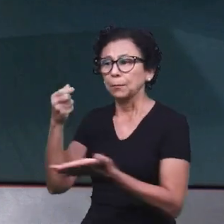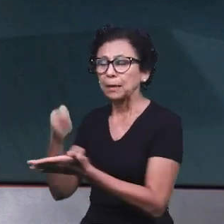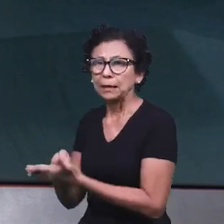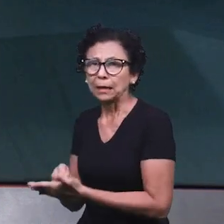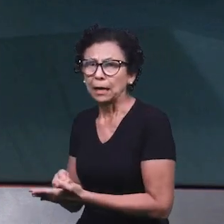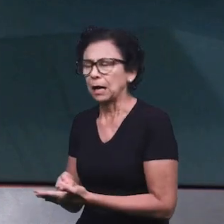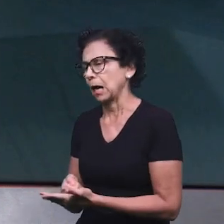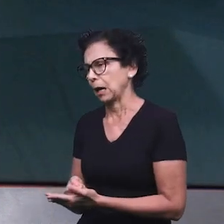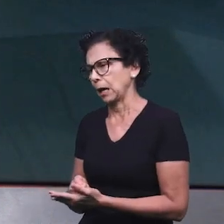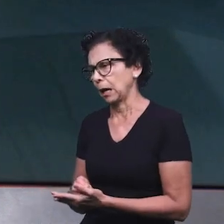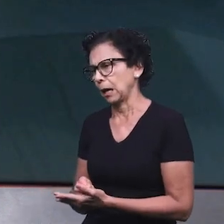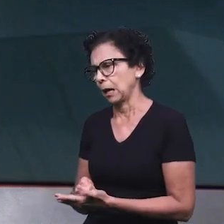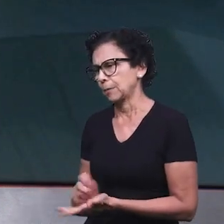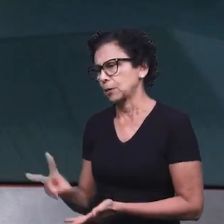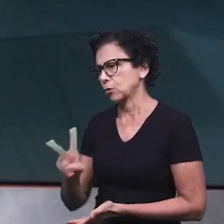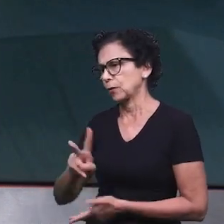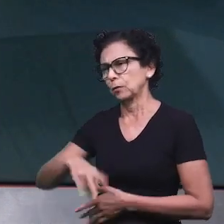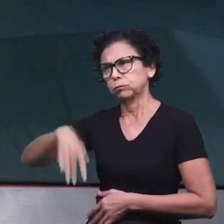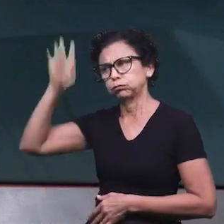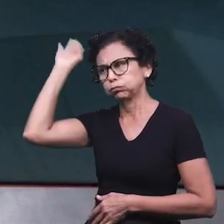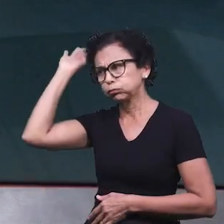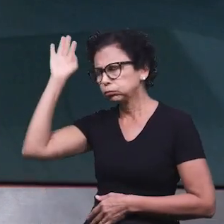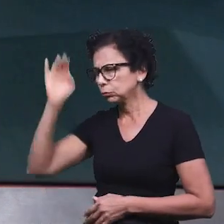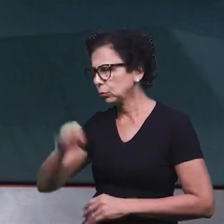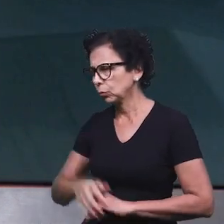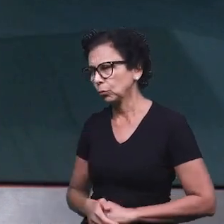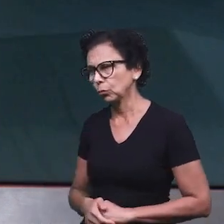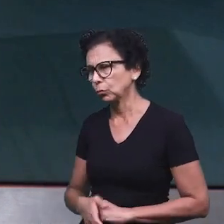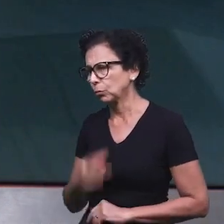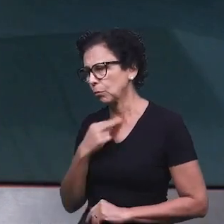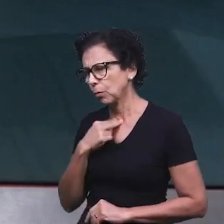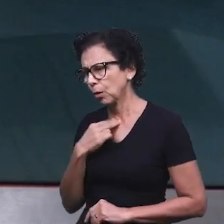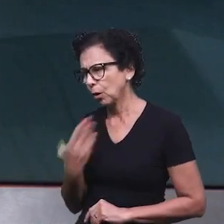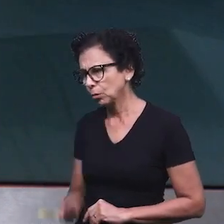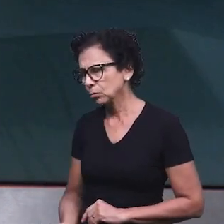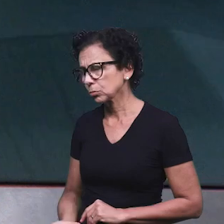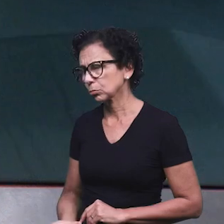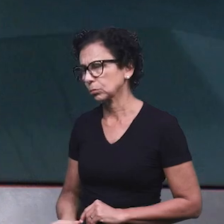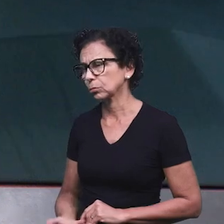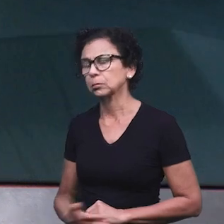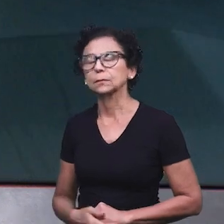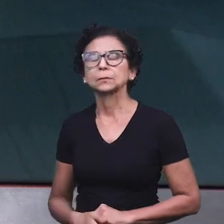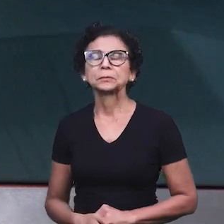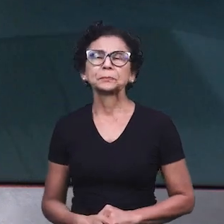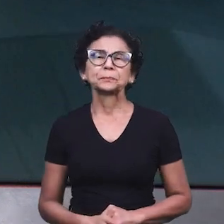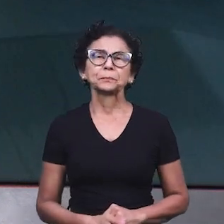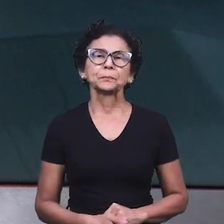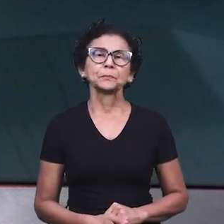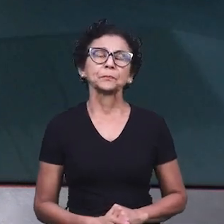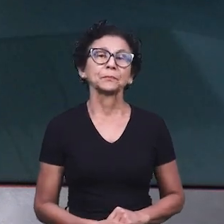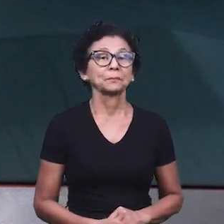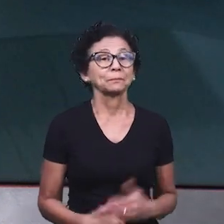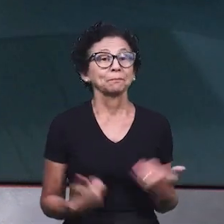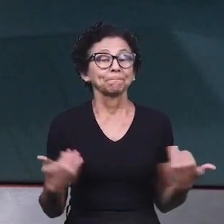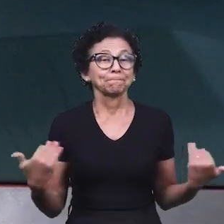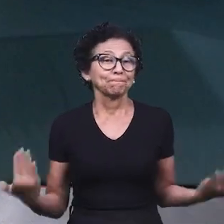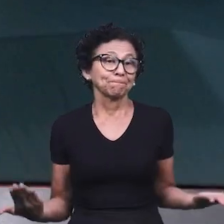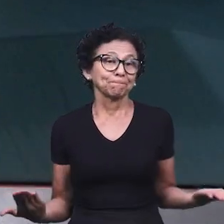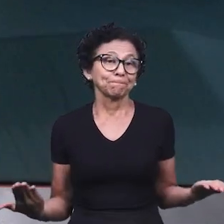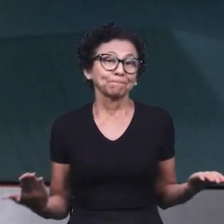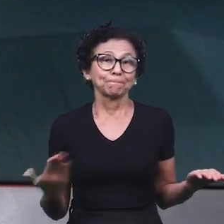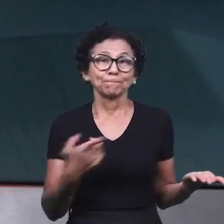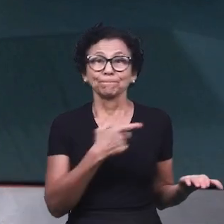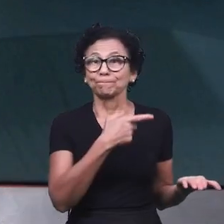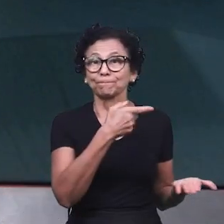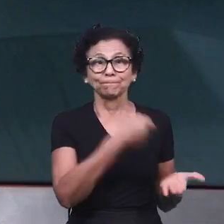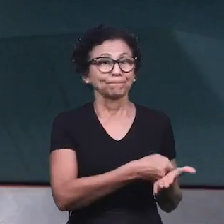aquele valor. O fato é que depois de uma situação dessa, em que